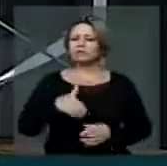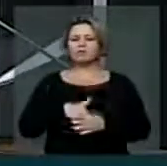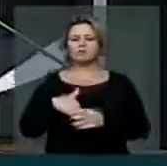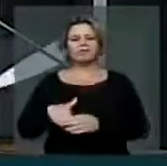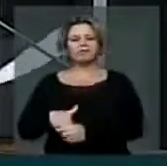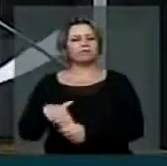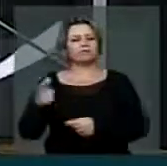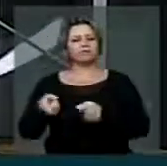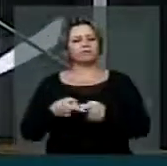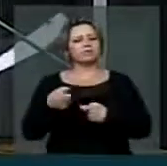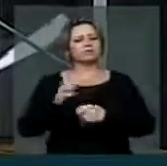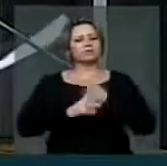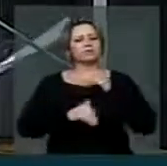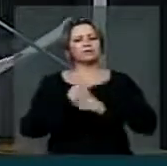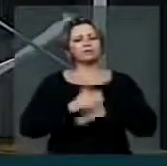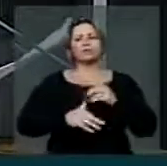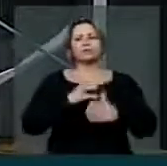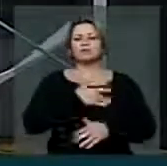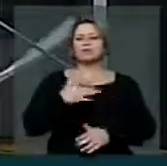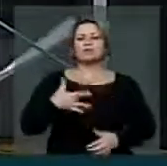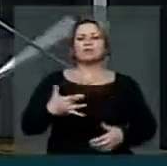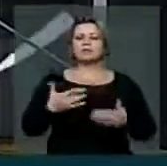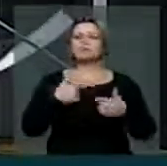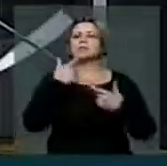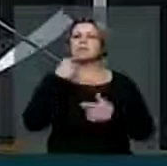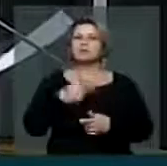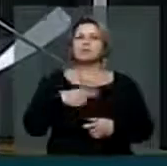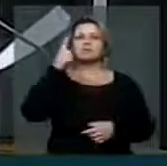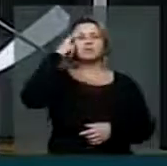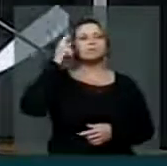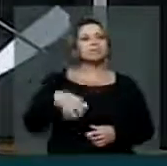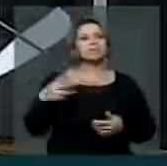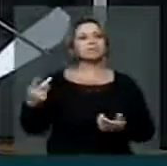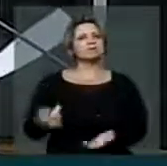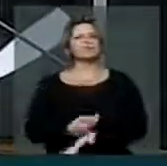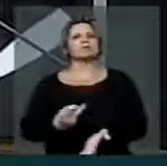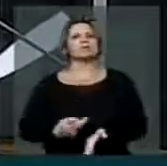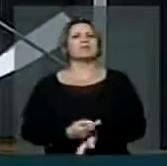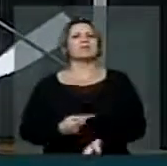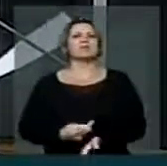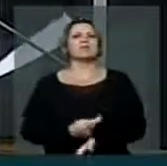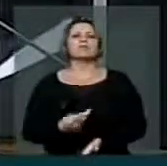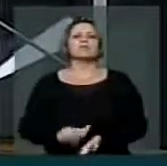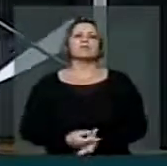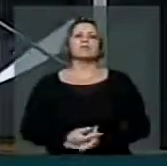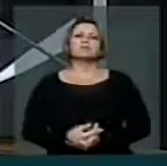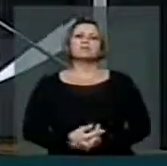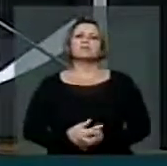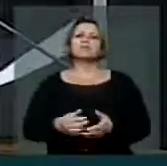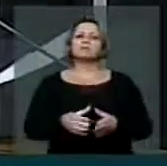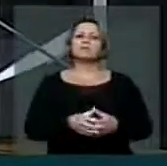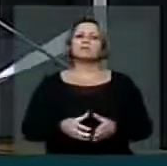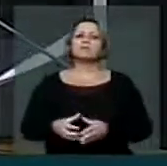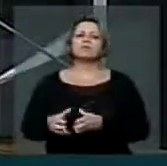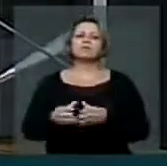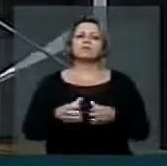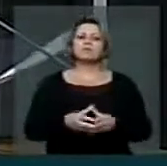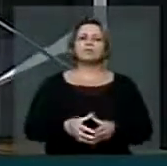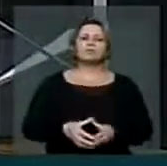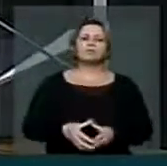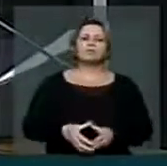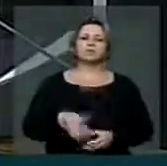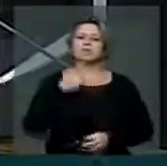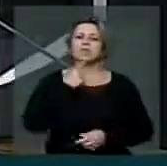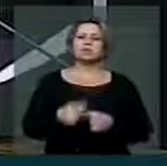aos profissionais da saúde, em que pesem equívocos de parte a parte na condução